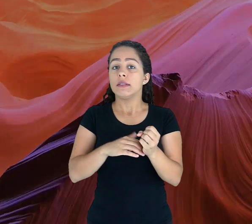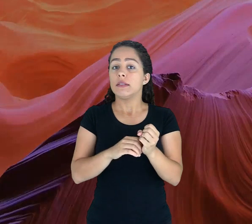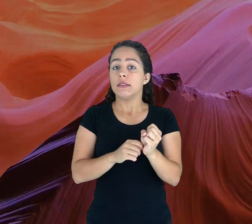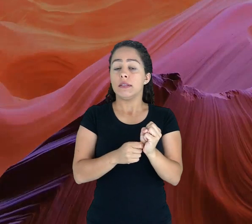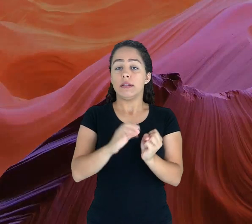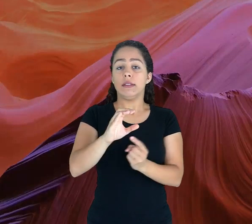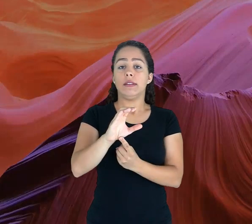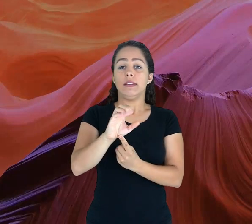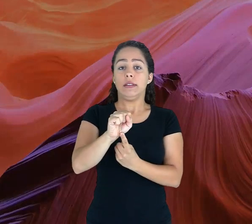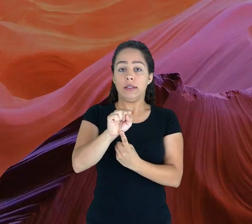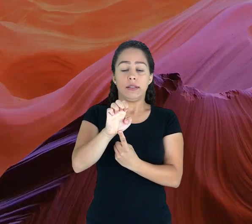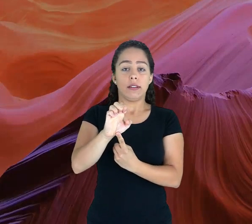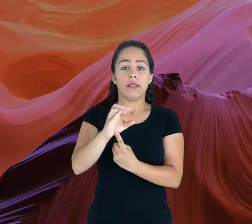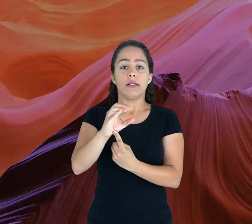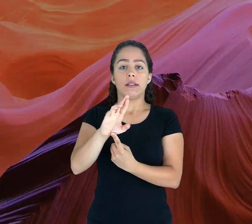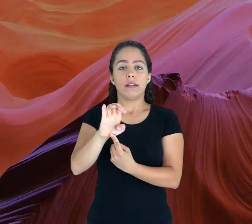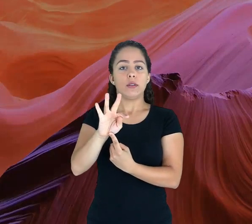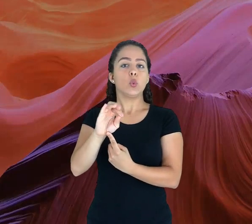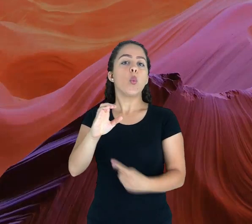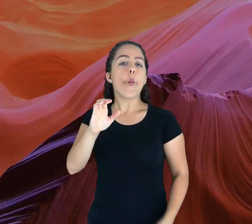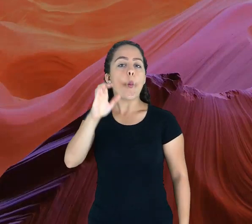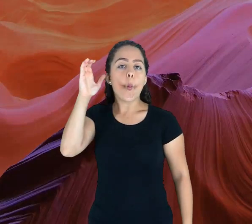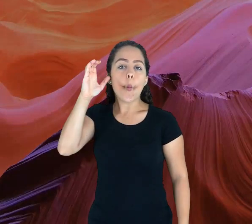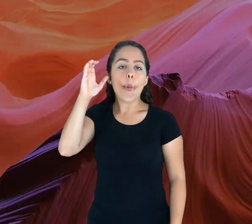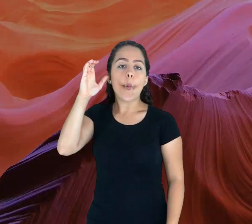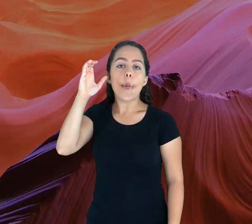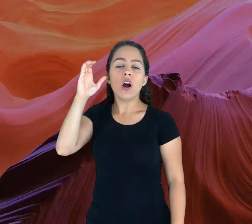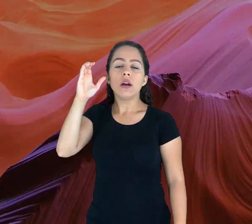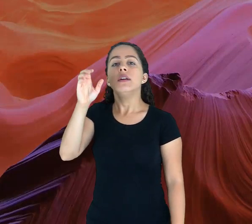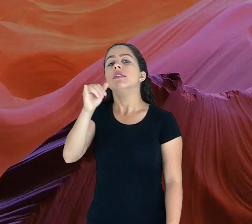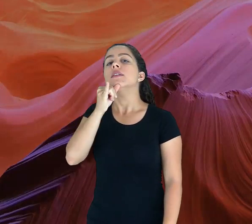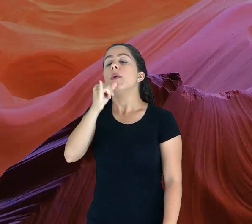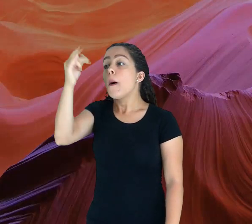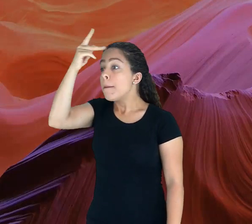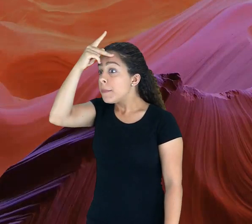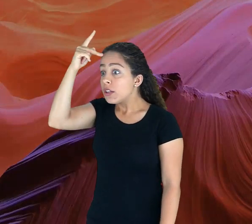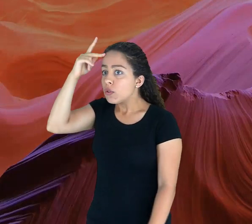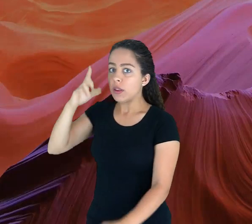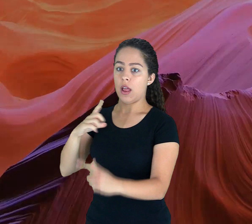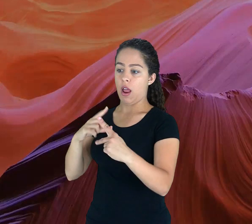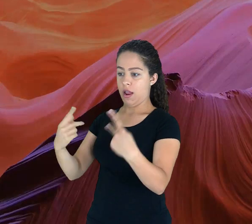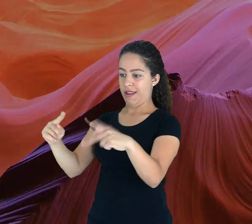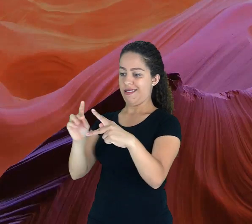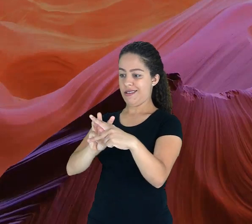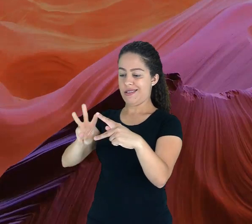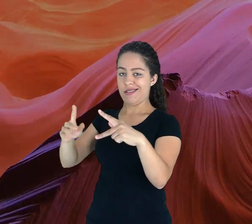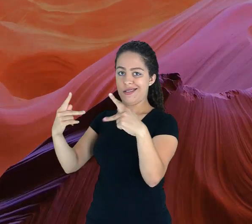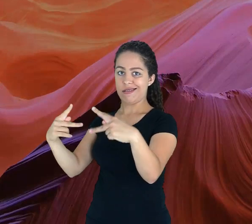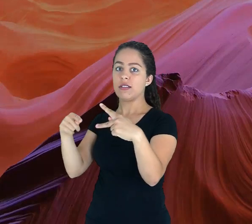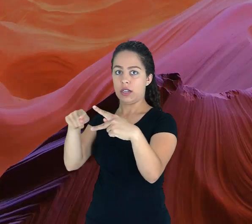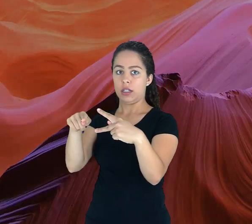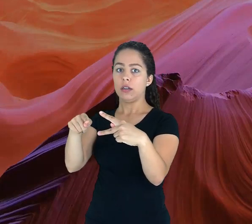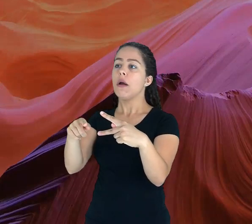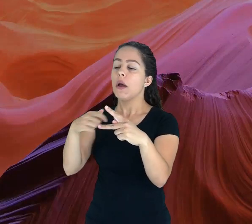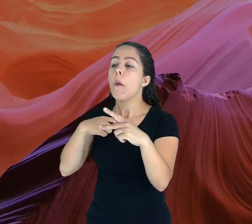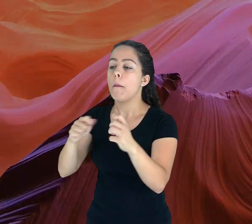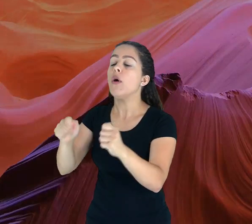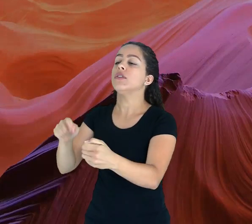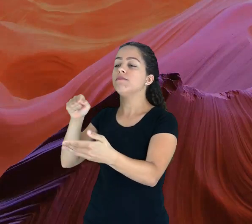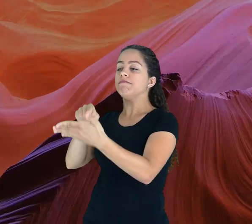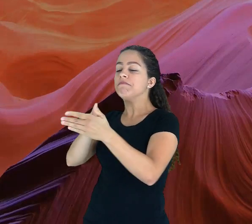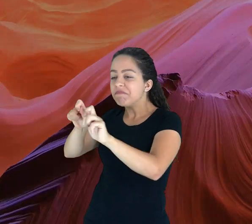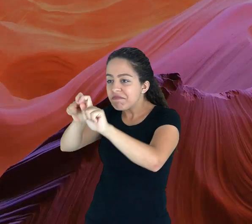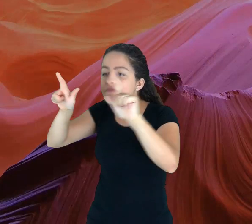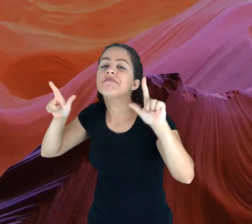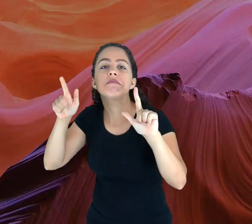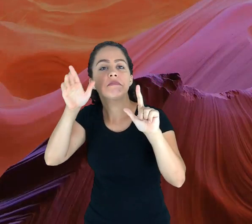secreto significa que só quem tem o link do mural é que pode ver esse mural, e tem a possibilidade de ser público,